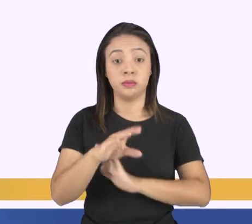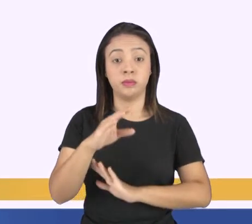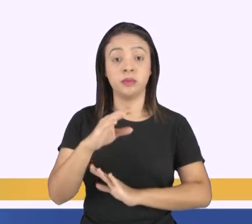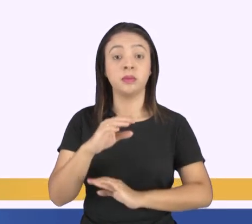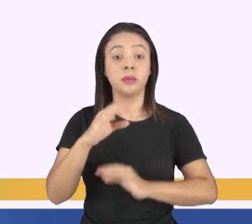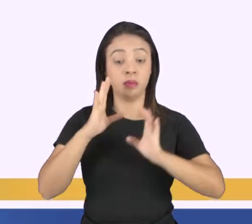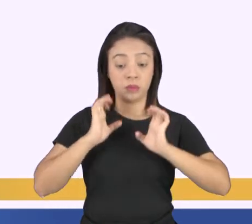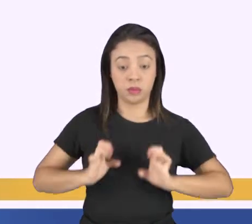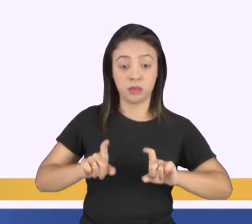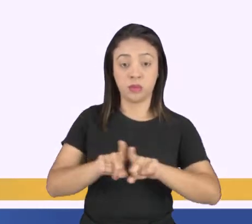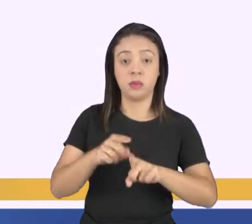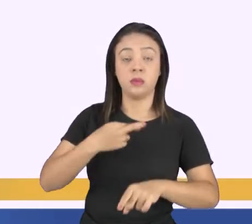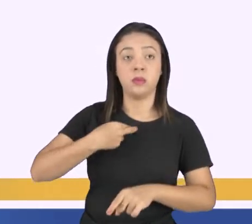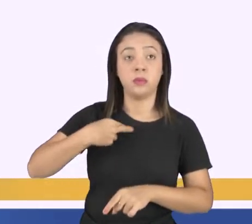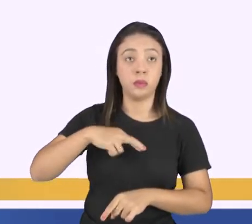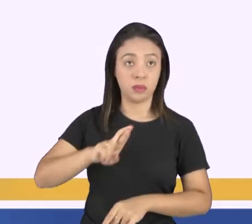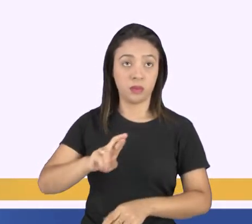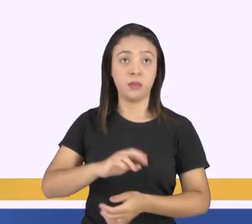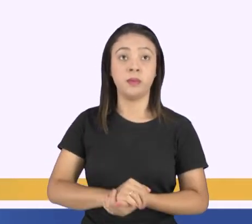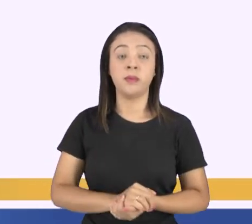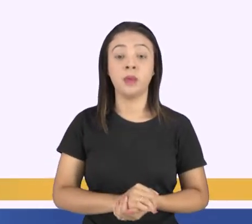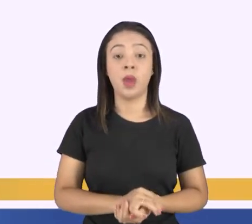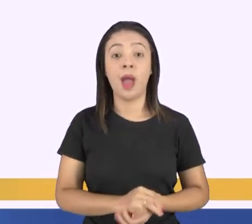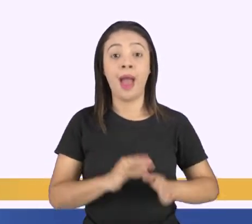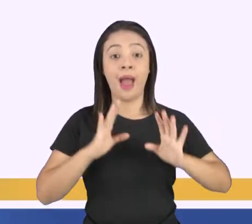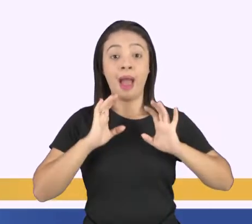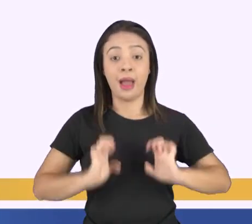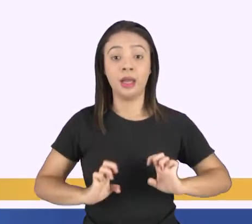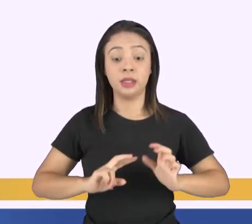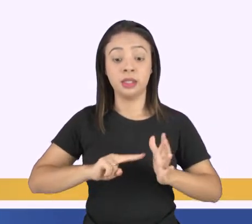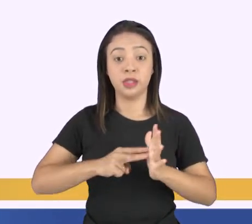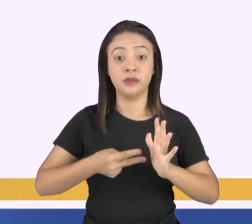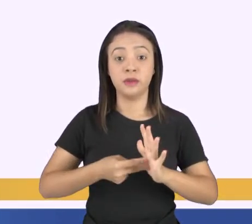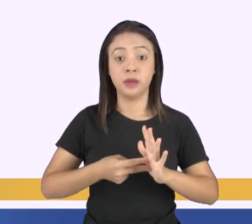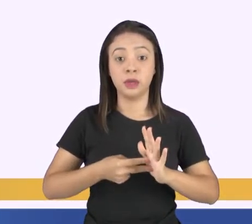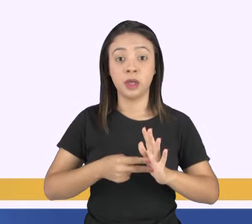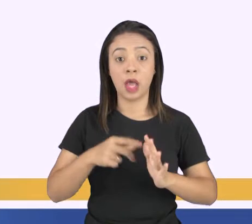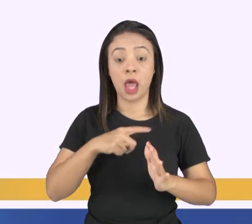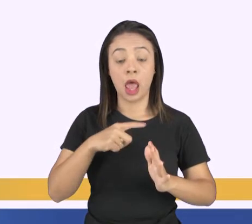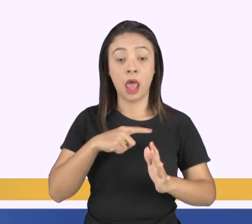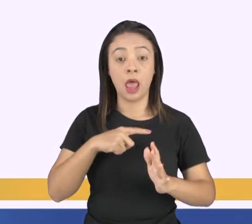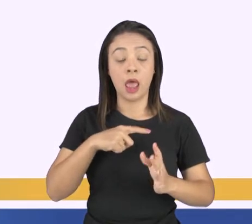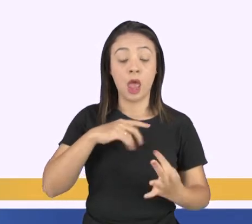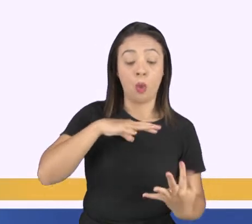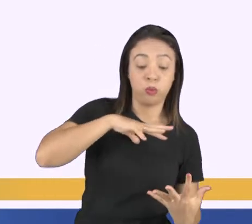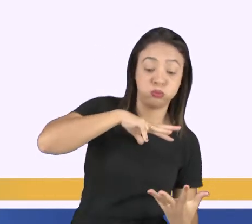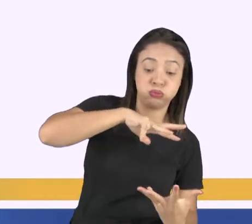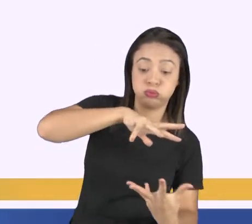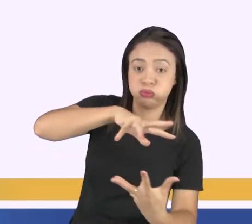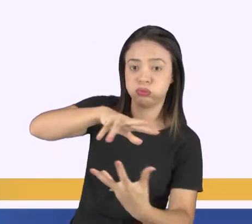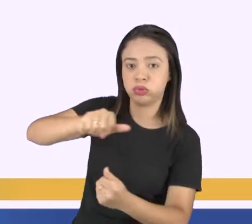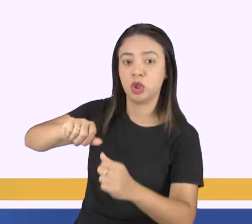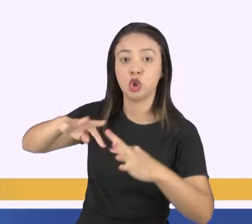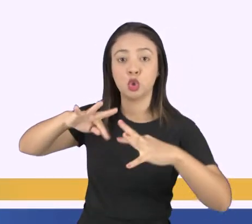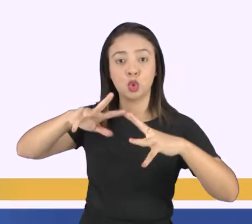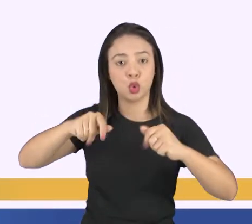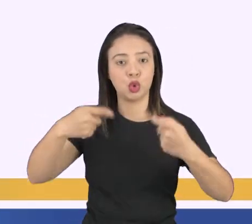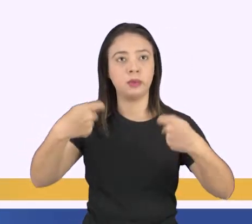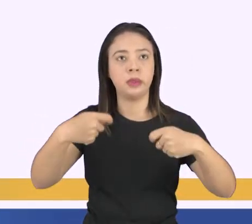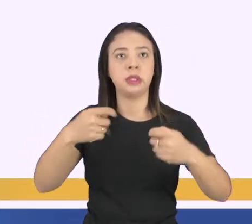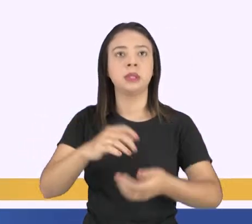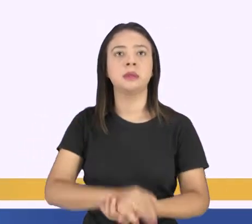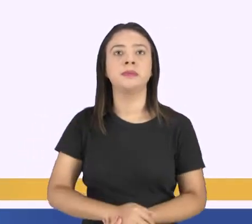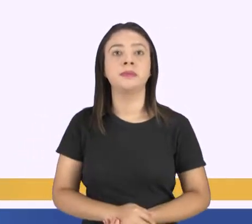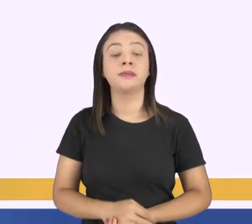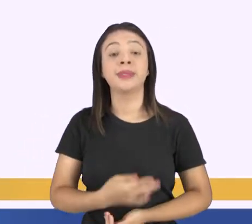No caso do princípio ético, ele é coletivo, ele serve para todos, independente da religião. Princípio